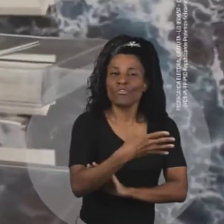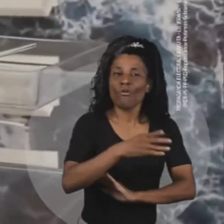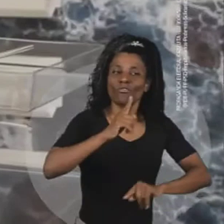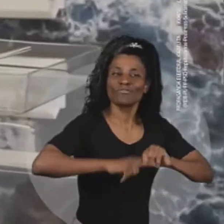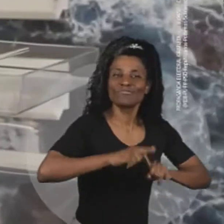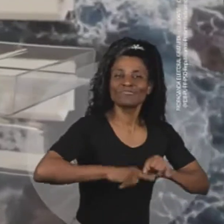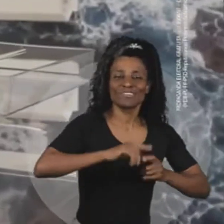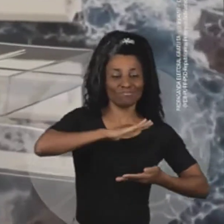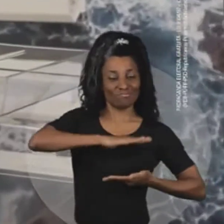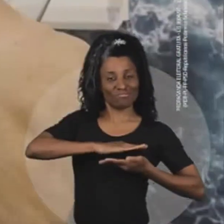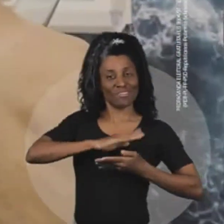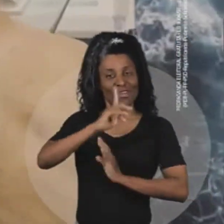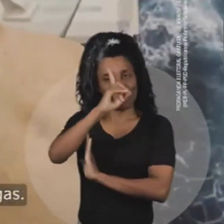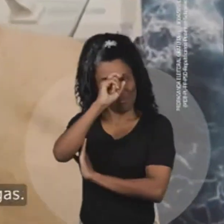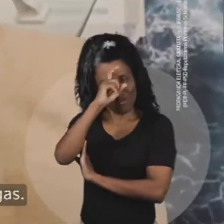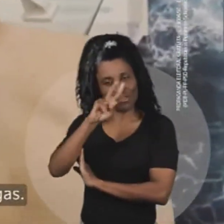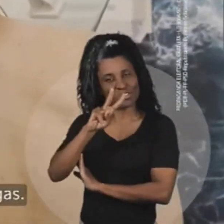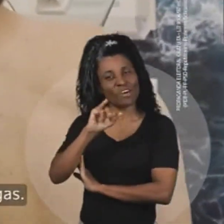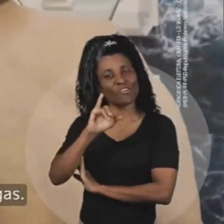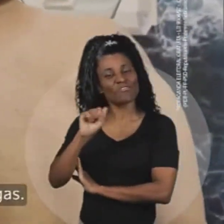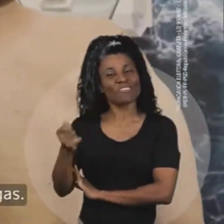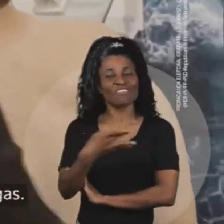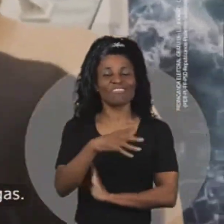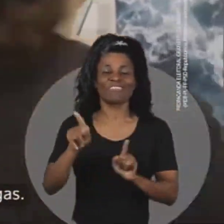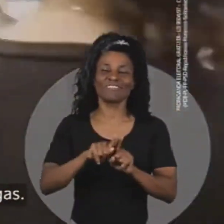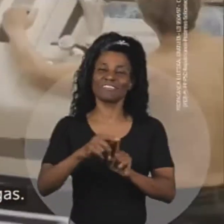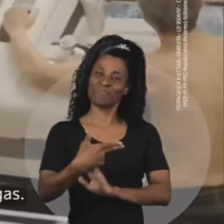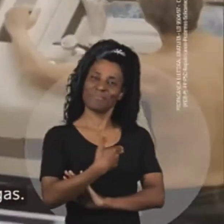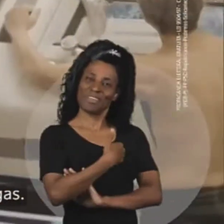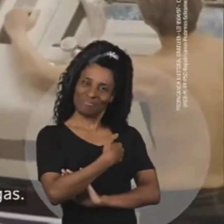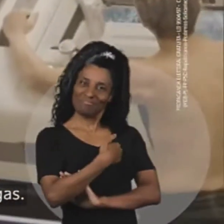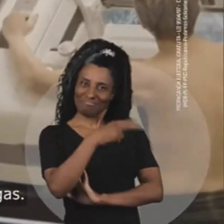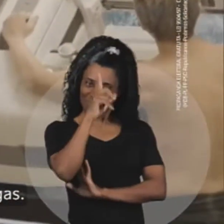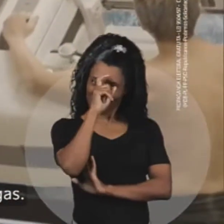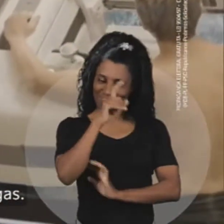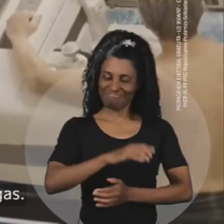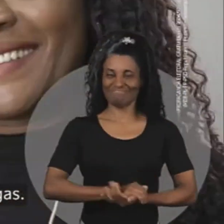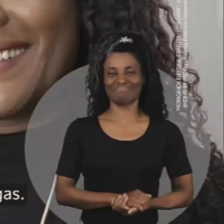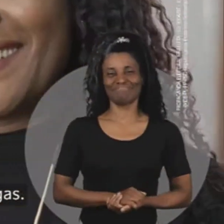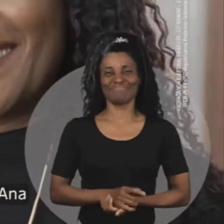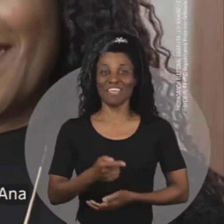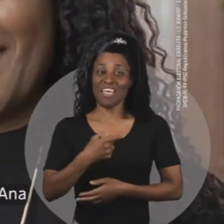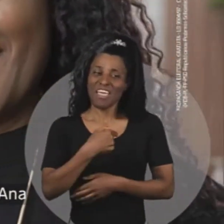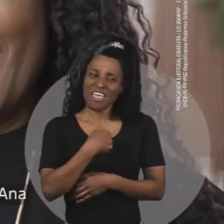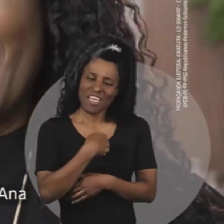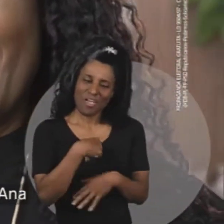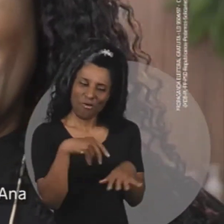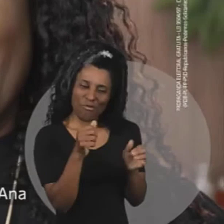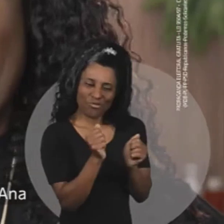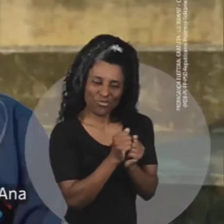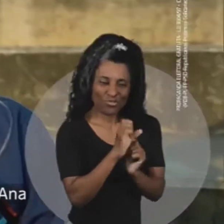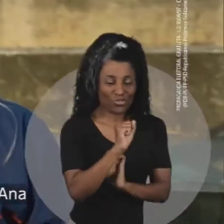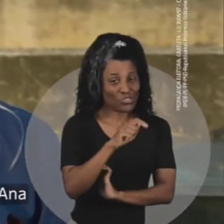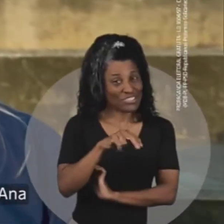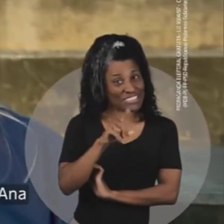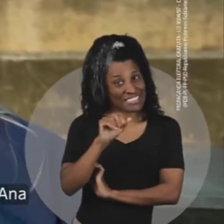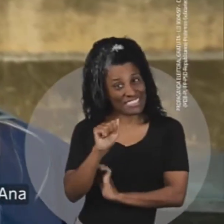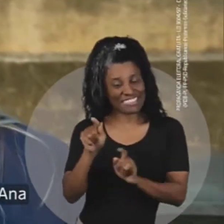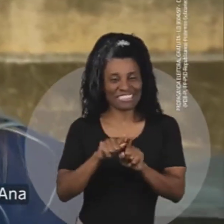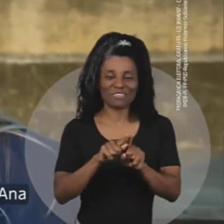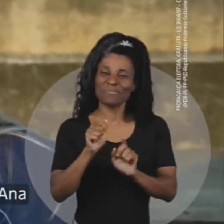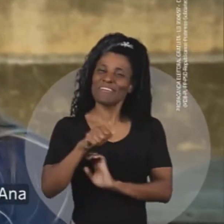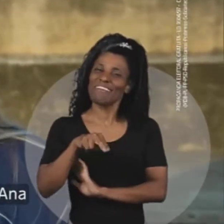aparelhos de mamografia para o Hospital Vila Nova e Hospital Presidente Vargas. Eu vou com a Sandra, eu vou